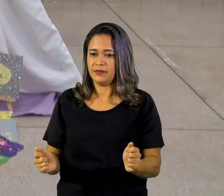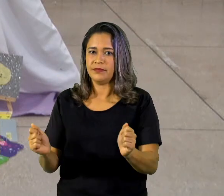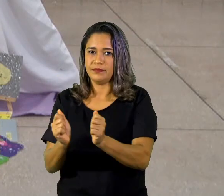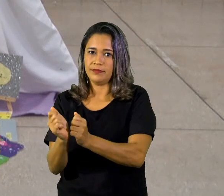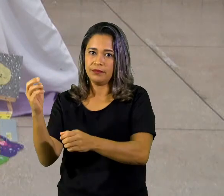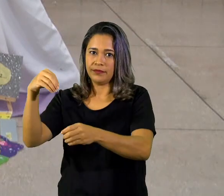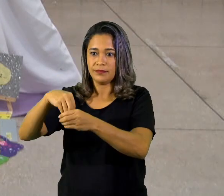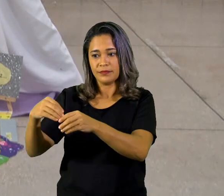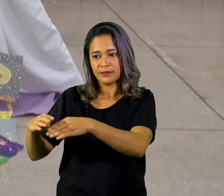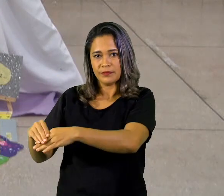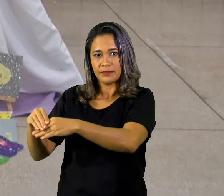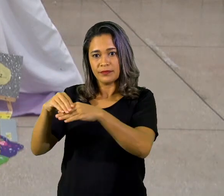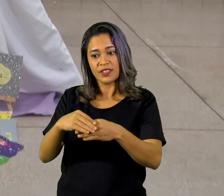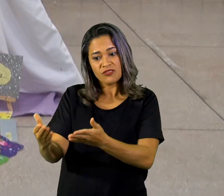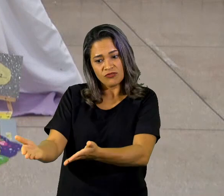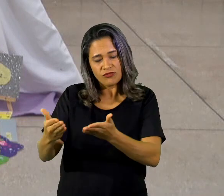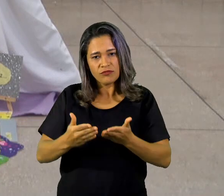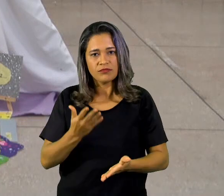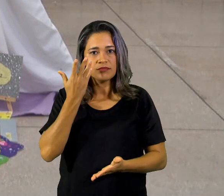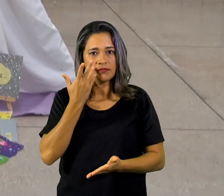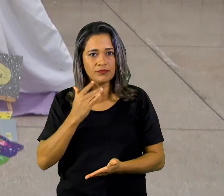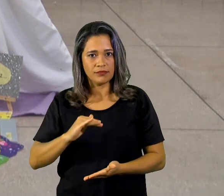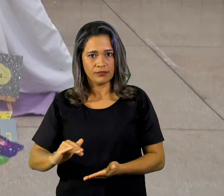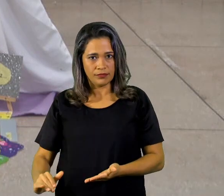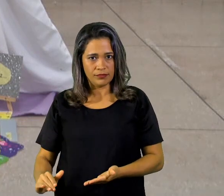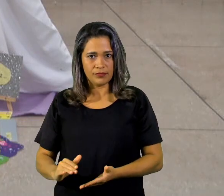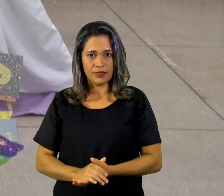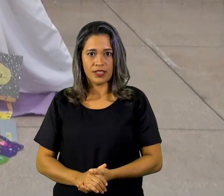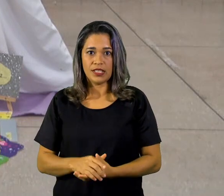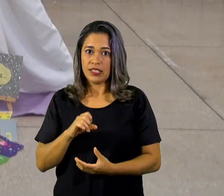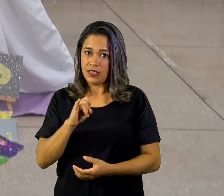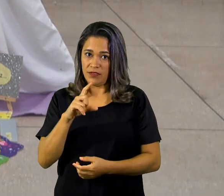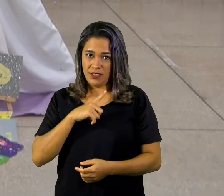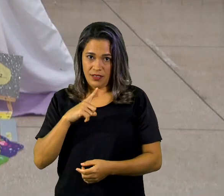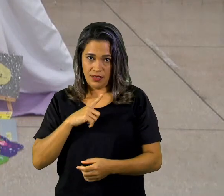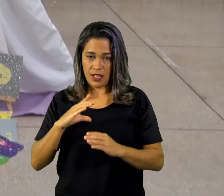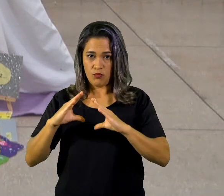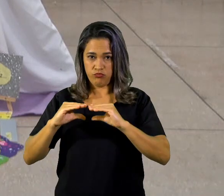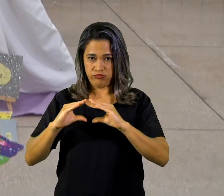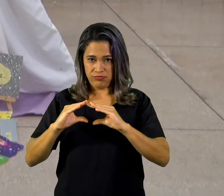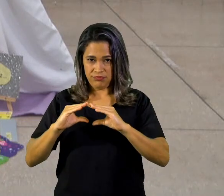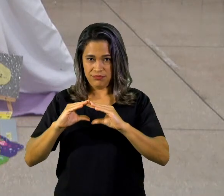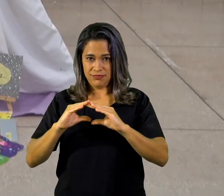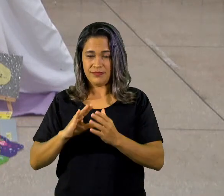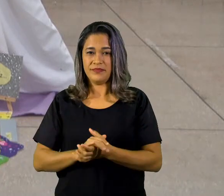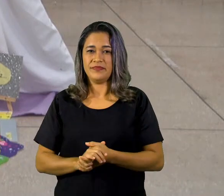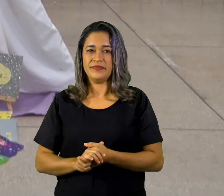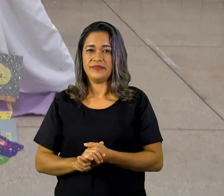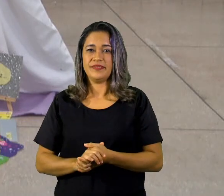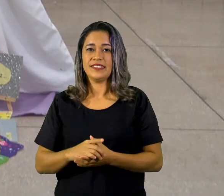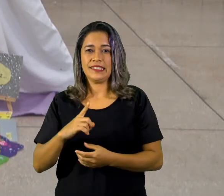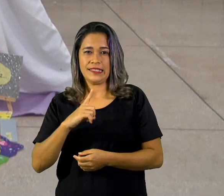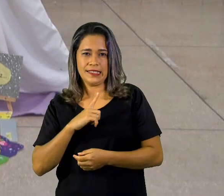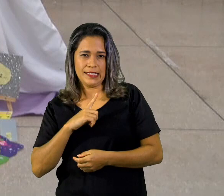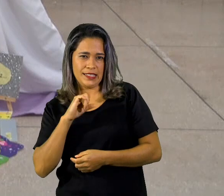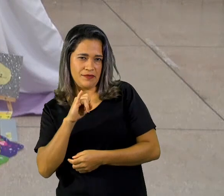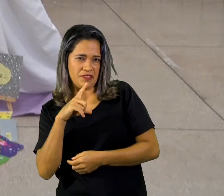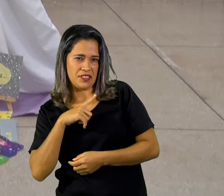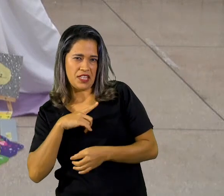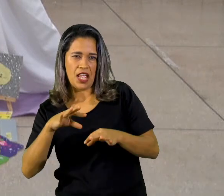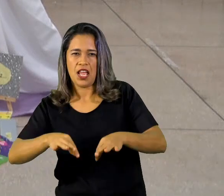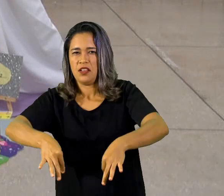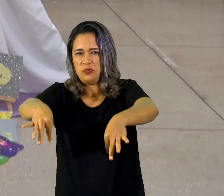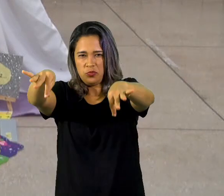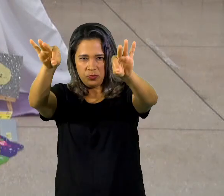criança. Convide a criança. Se você tiver almofada na sua casa, se você tiver um